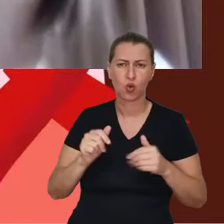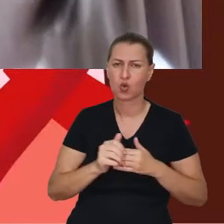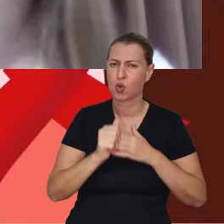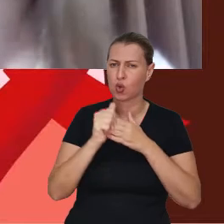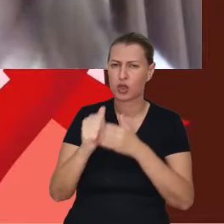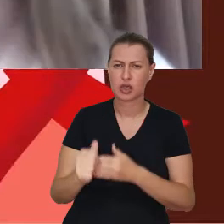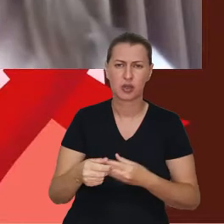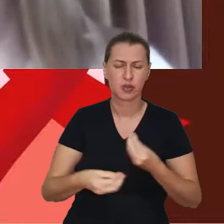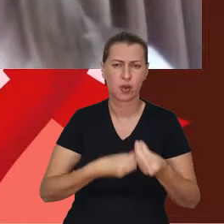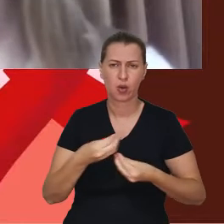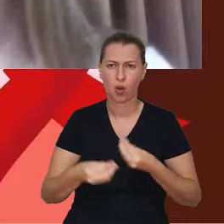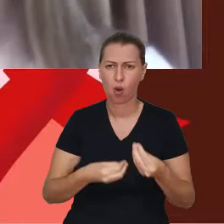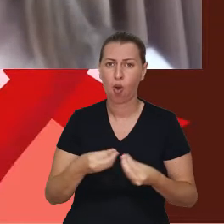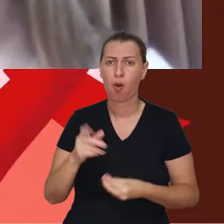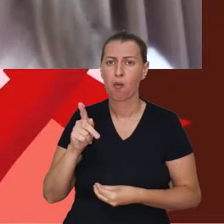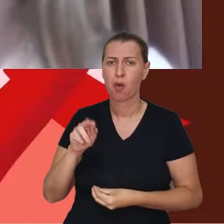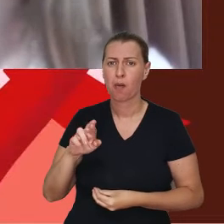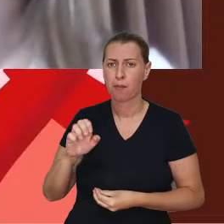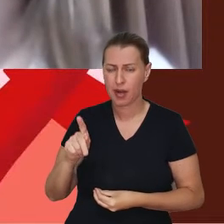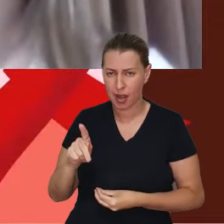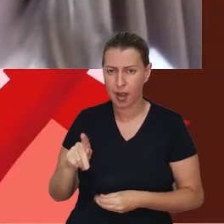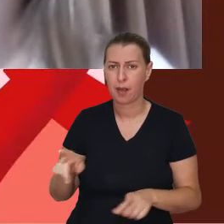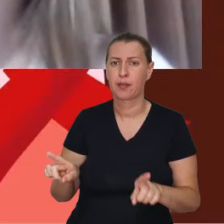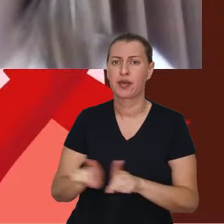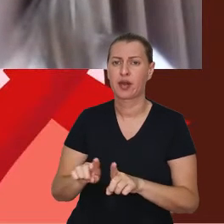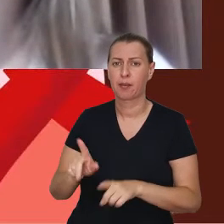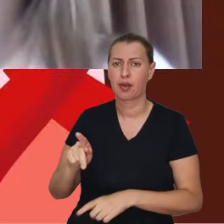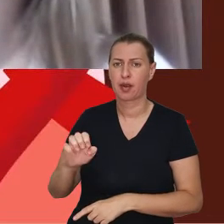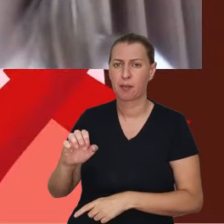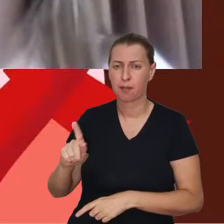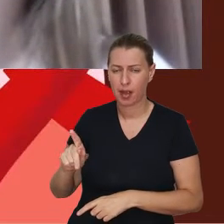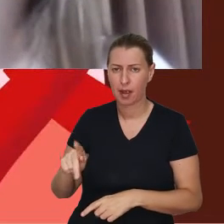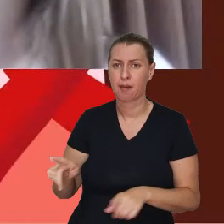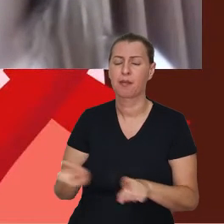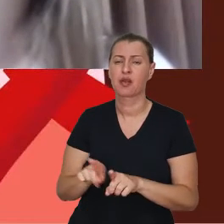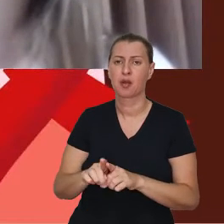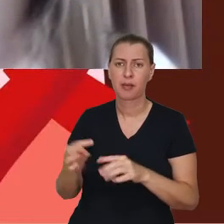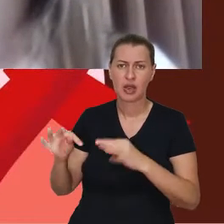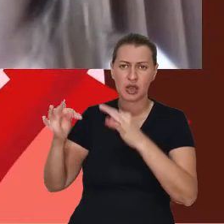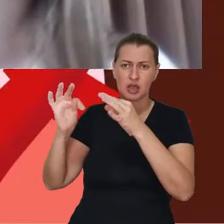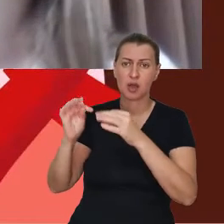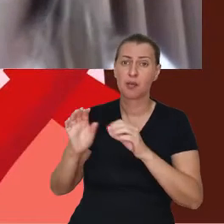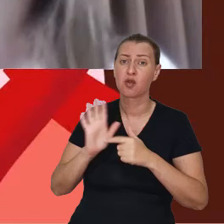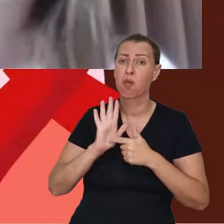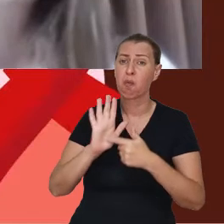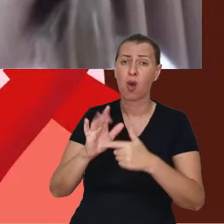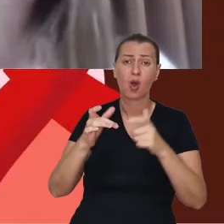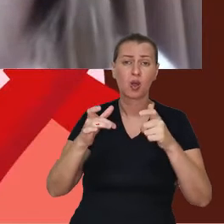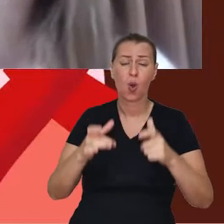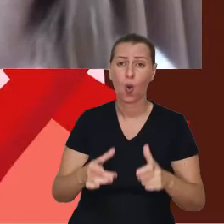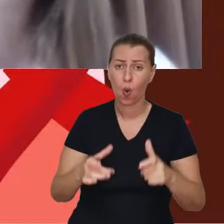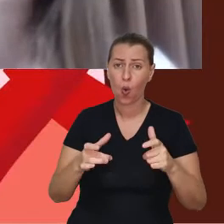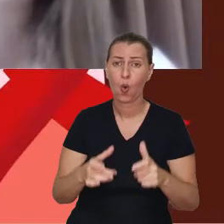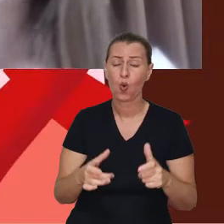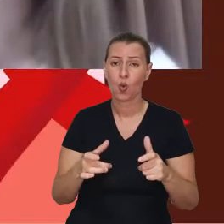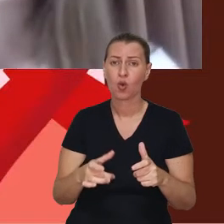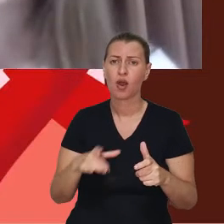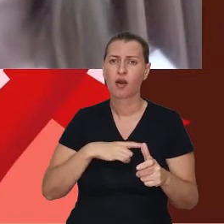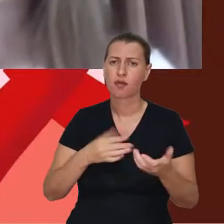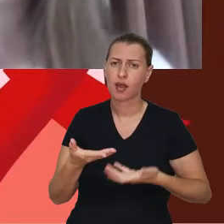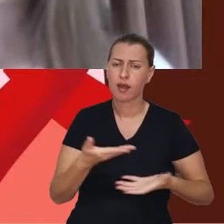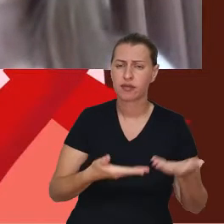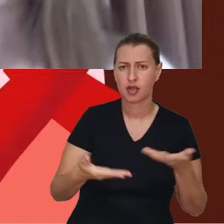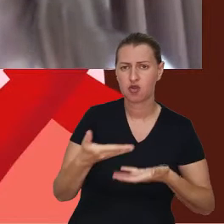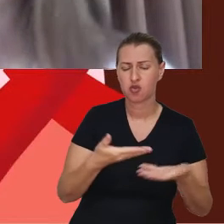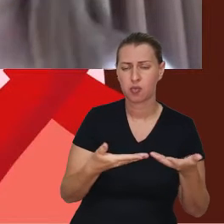orientações sobre PEP, PrEP, tratamento. Ele traz também quais as unidades que oferecem esse tipo de serviço,